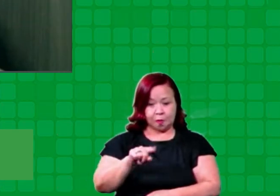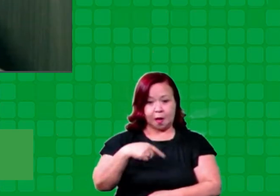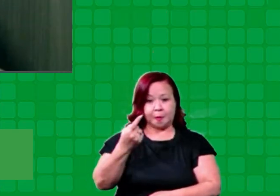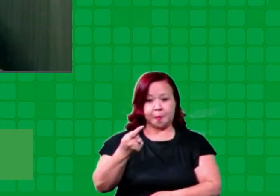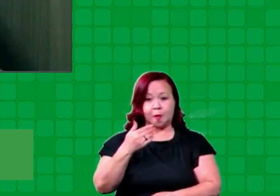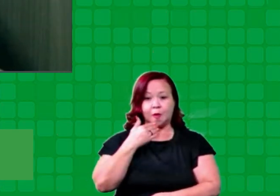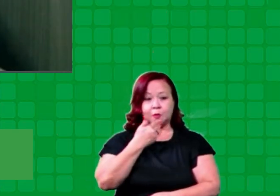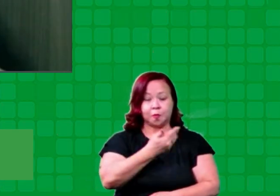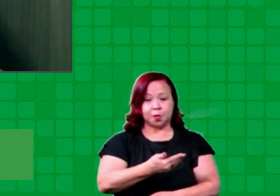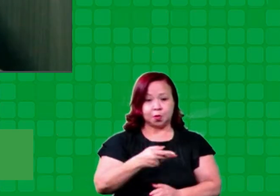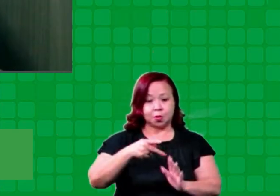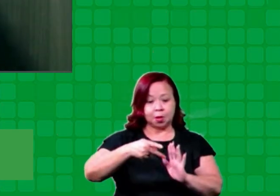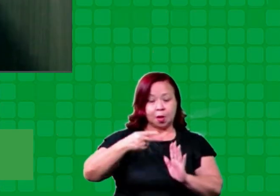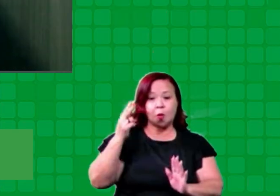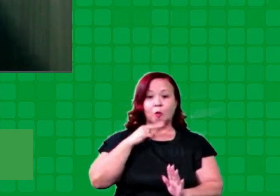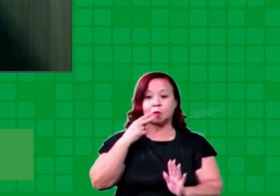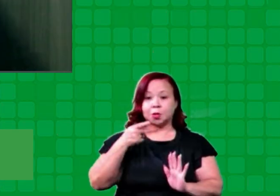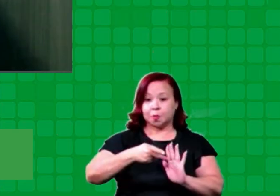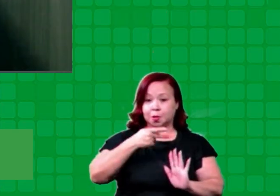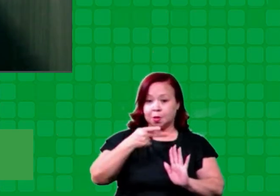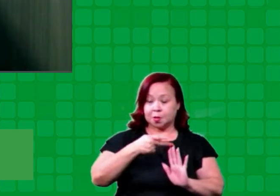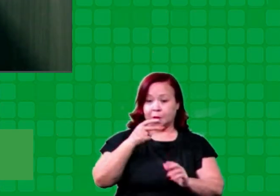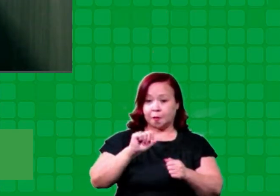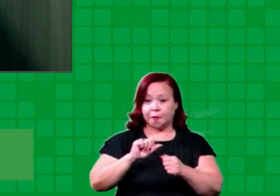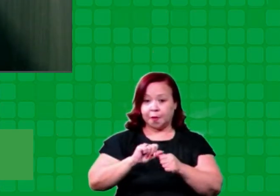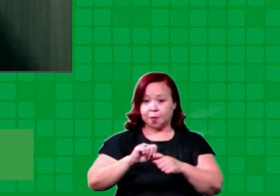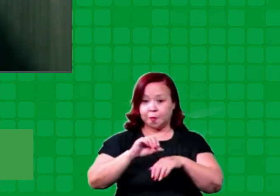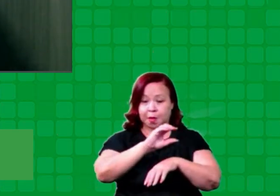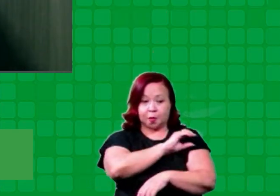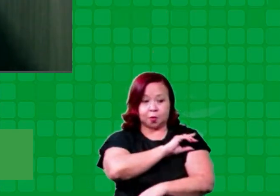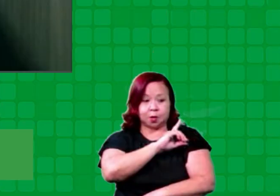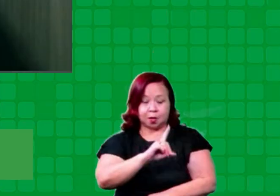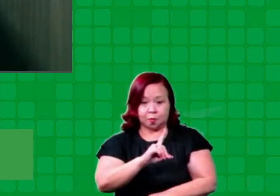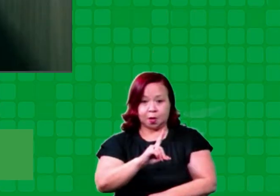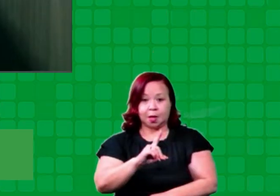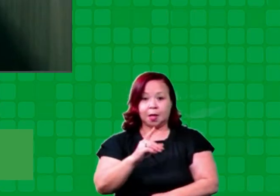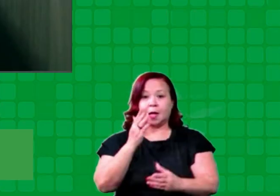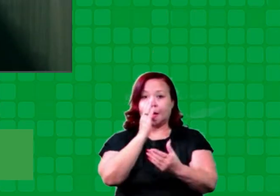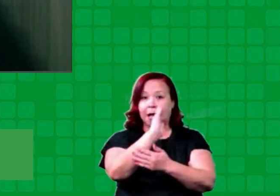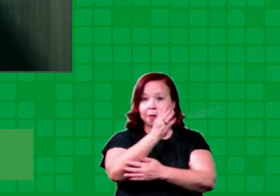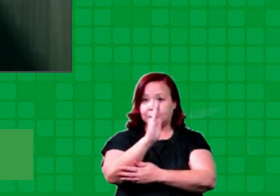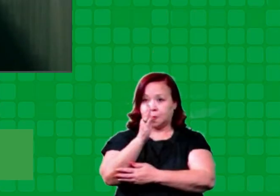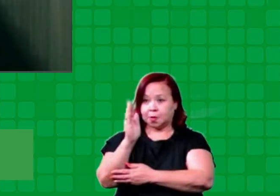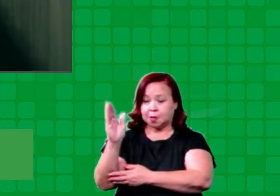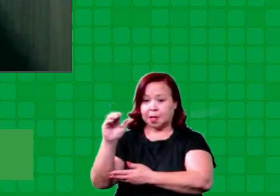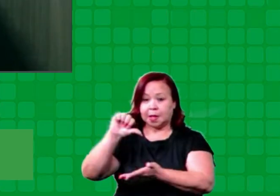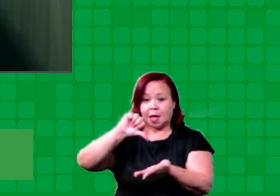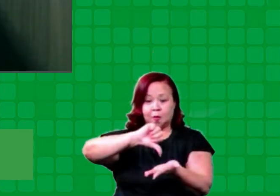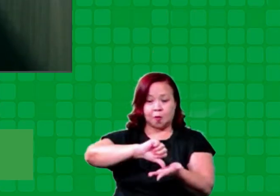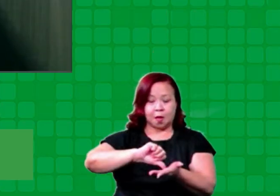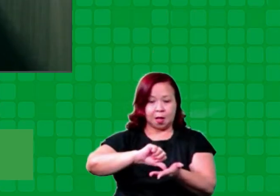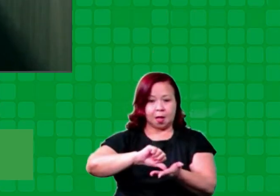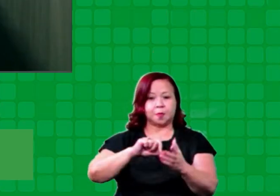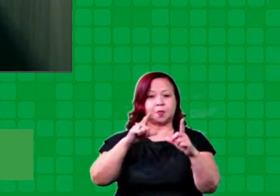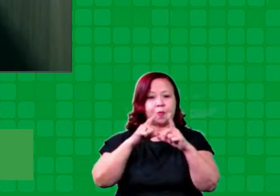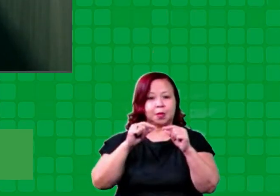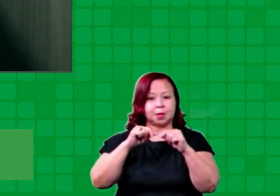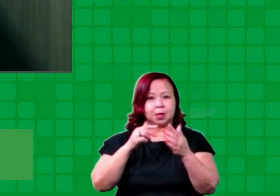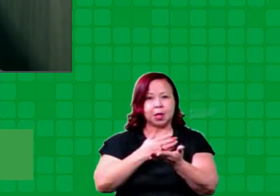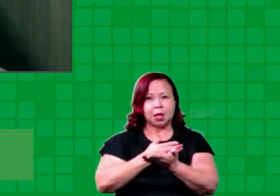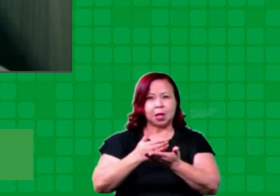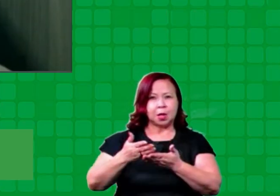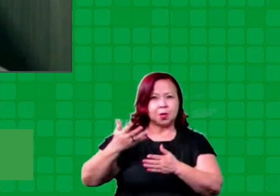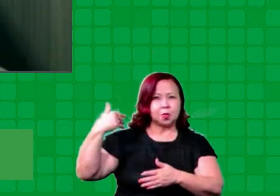de portaria que foi feito pela coordenadora de biblioteca lá do Campus Brasília. Então, é um processo que iniciou há 6 anos atrás,